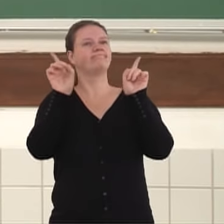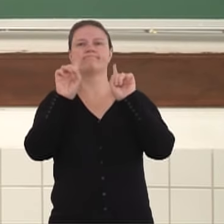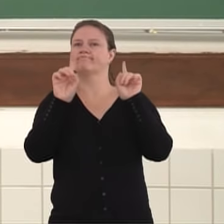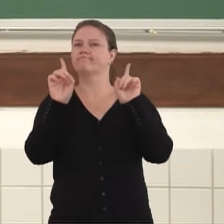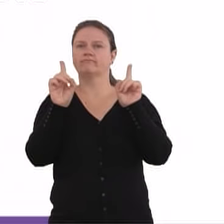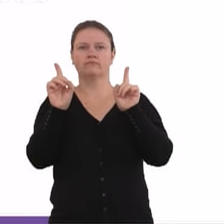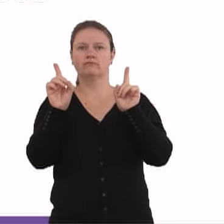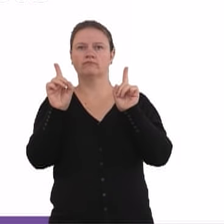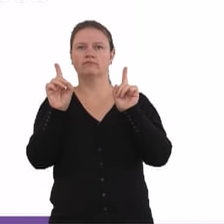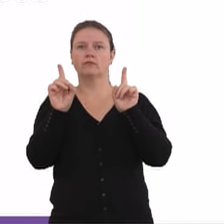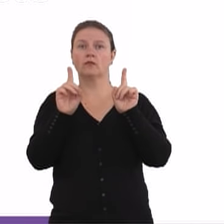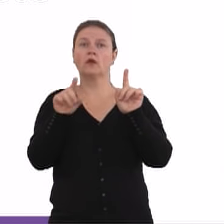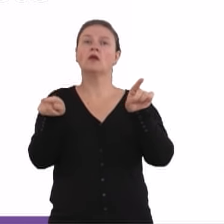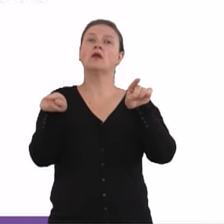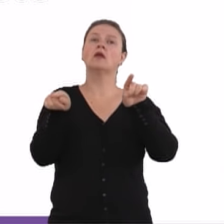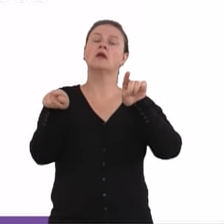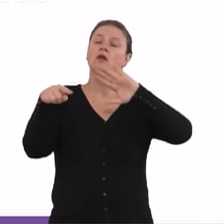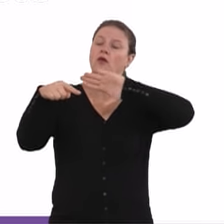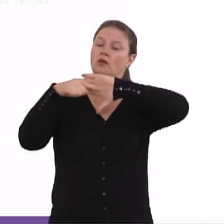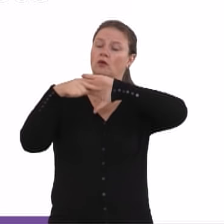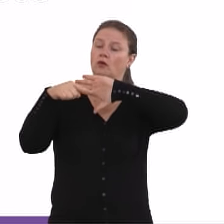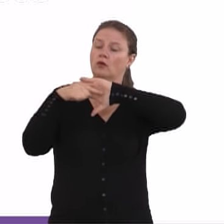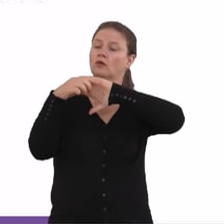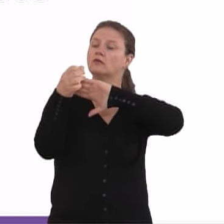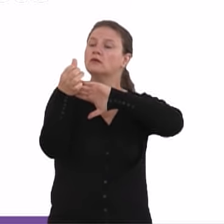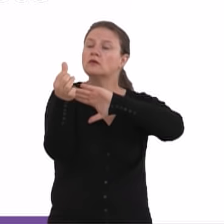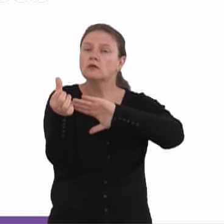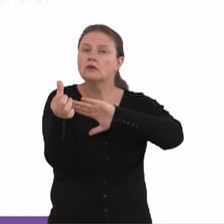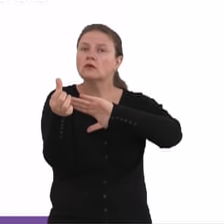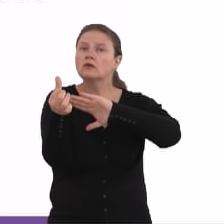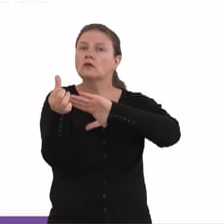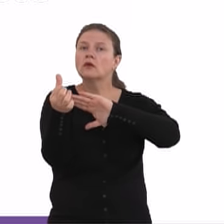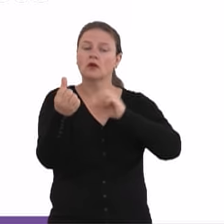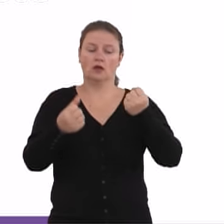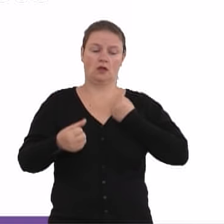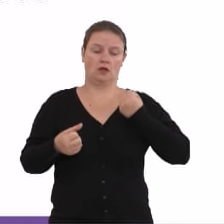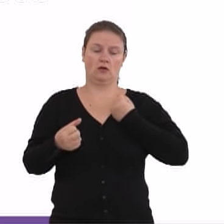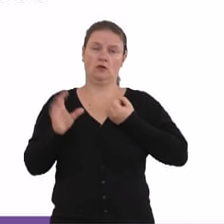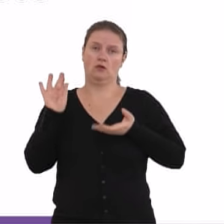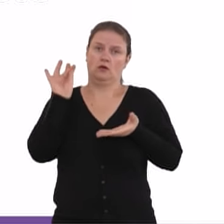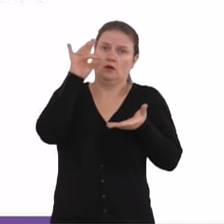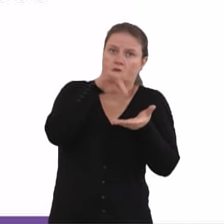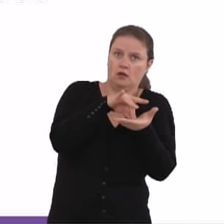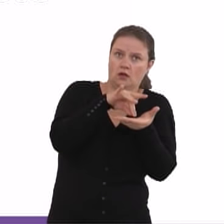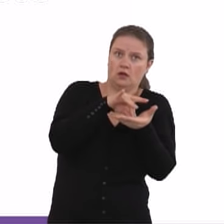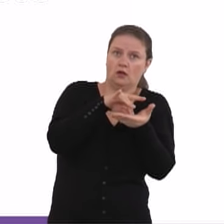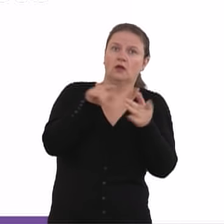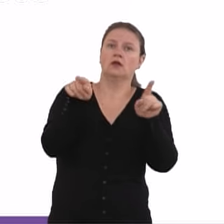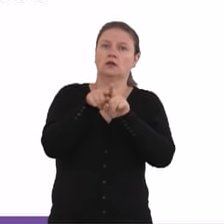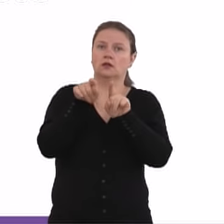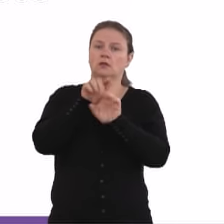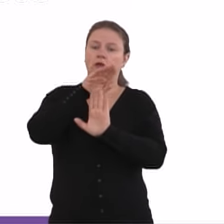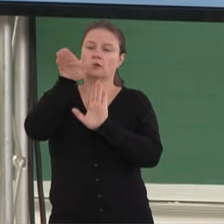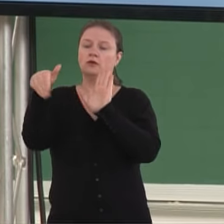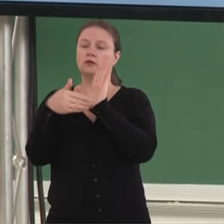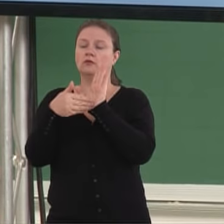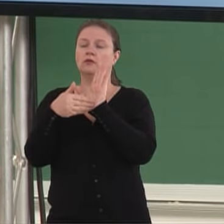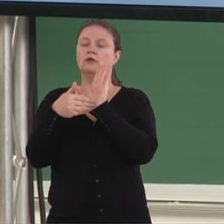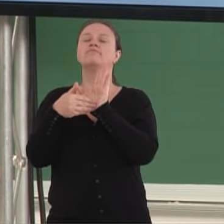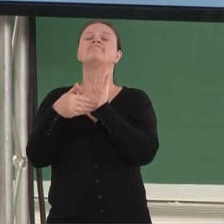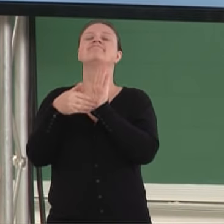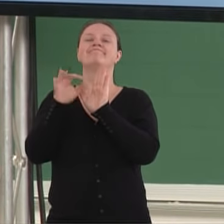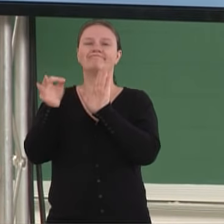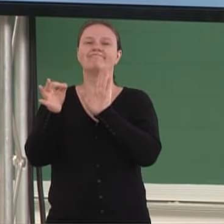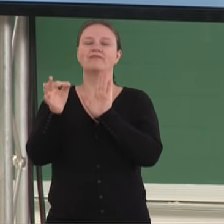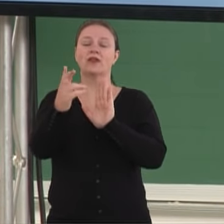número inteiro. E o menos 6, ele é um número real e ele é um número inteiro. Então a minha resposta da letra